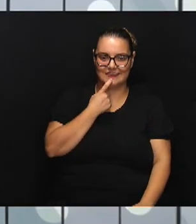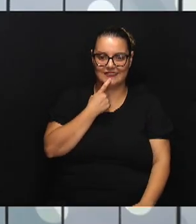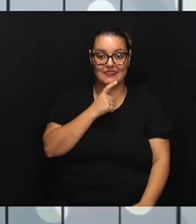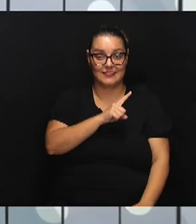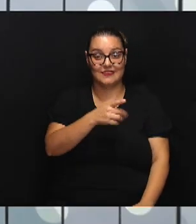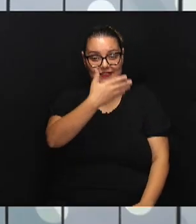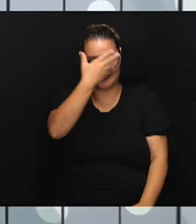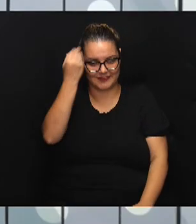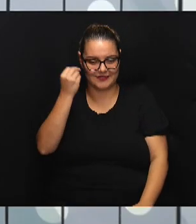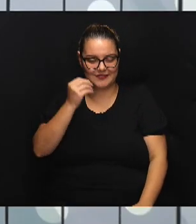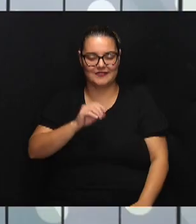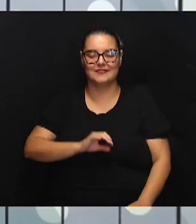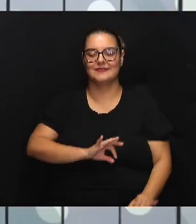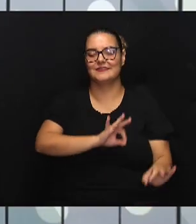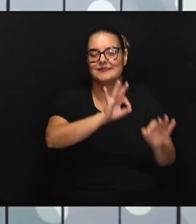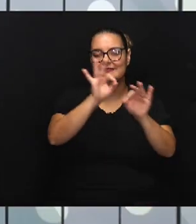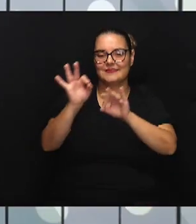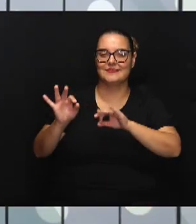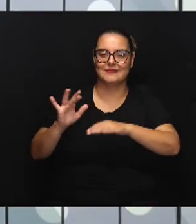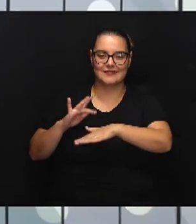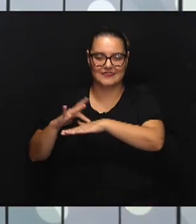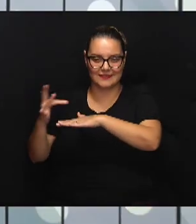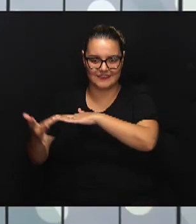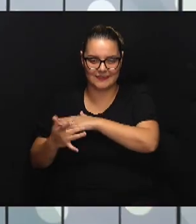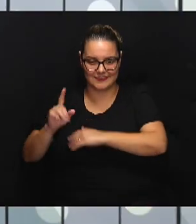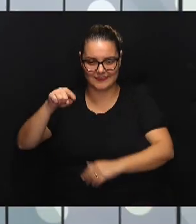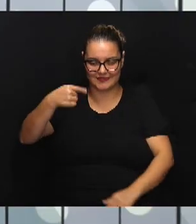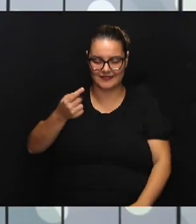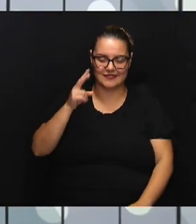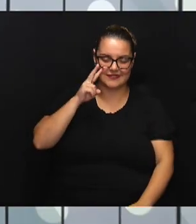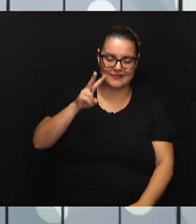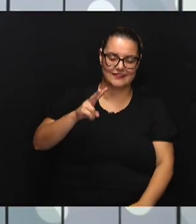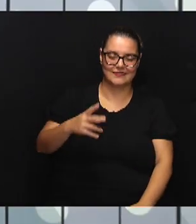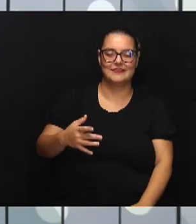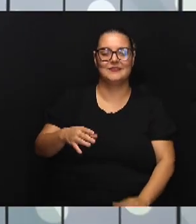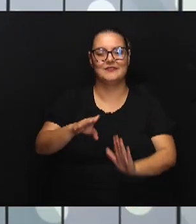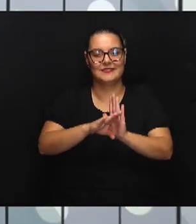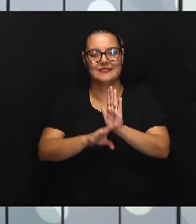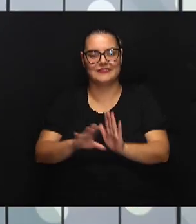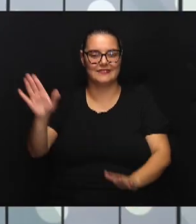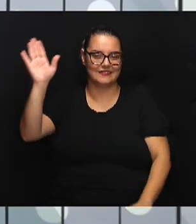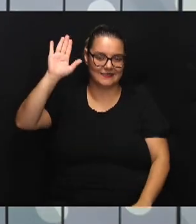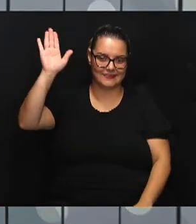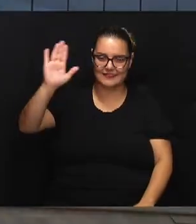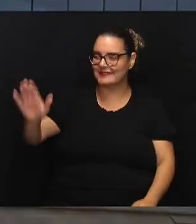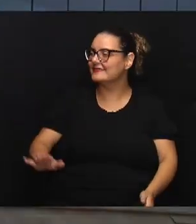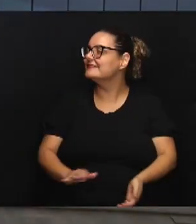não se esqueça de nos acompanhar nas redes sociais. A gente se vê no próximo programa.